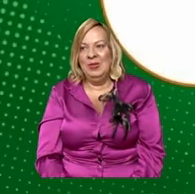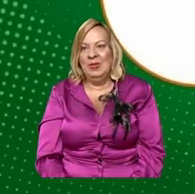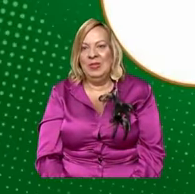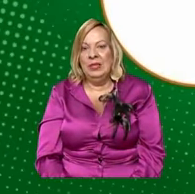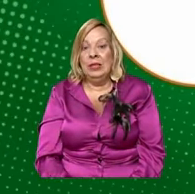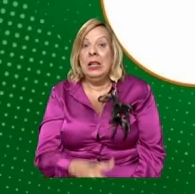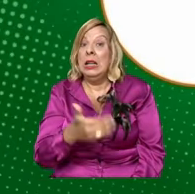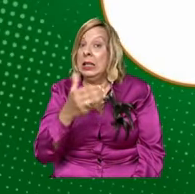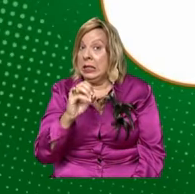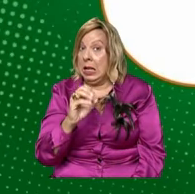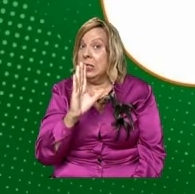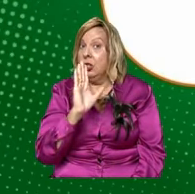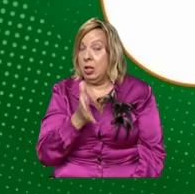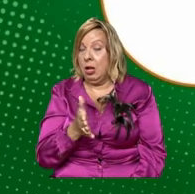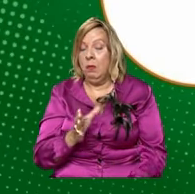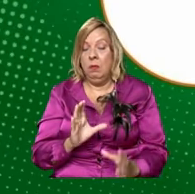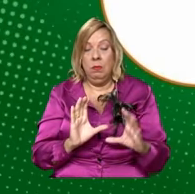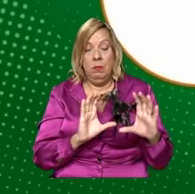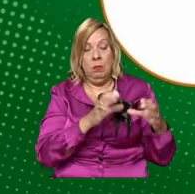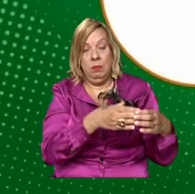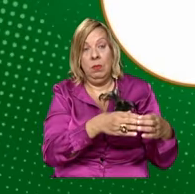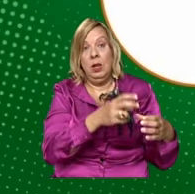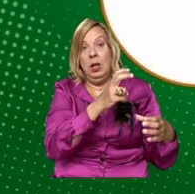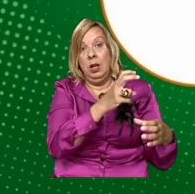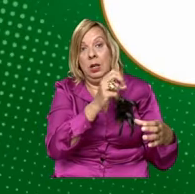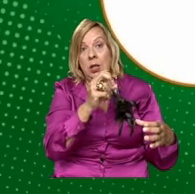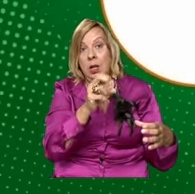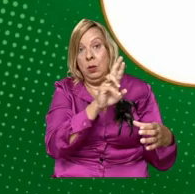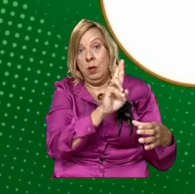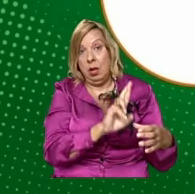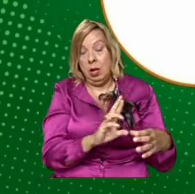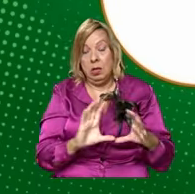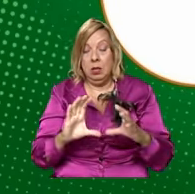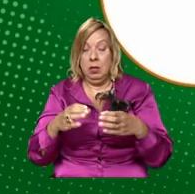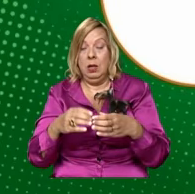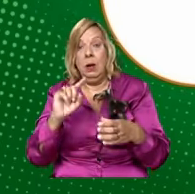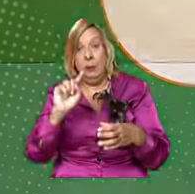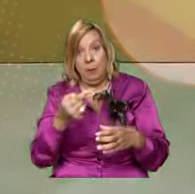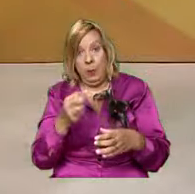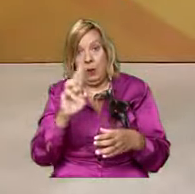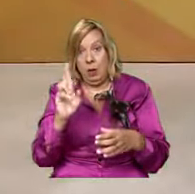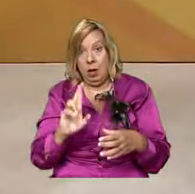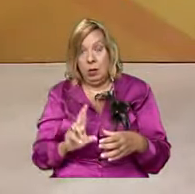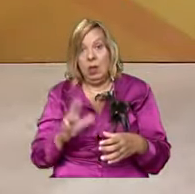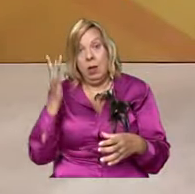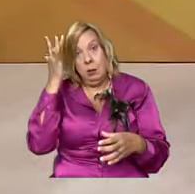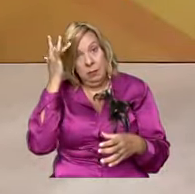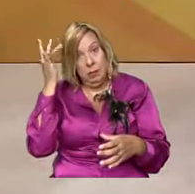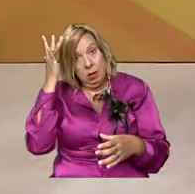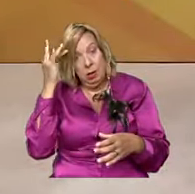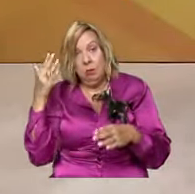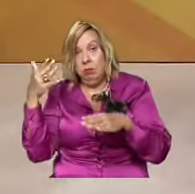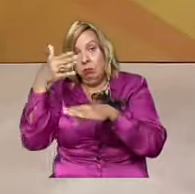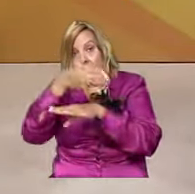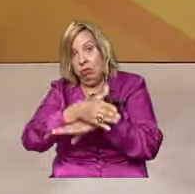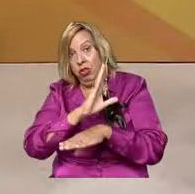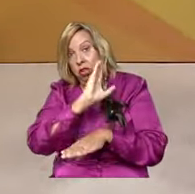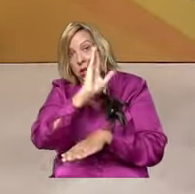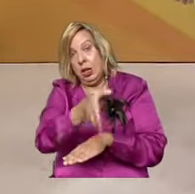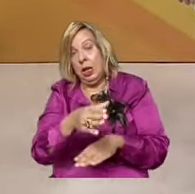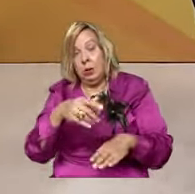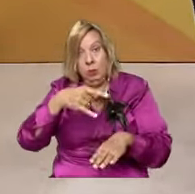10 prêmios de R$1.000, 10 prêmios de R$500 que podem ser retirados a partir de amanhã, tá bom? Já pode receber